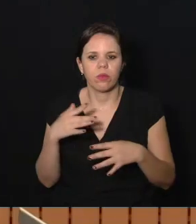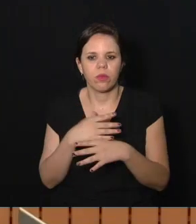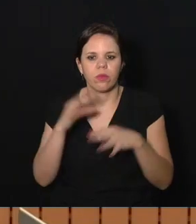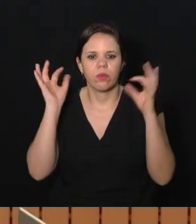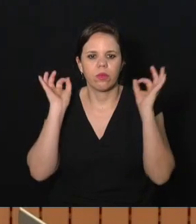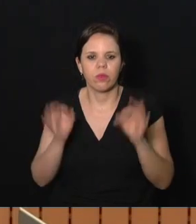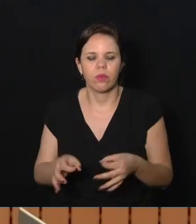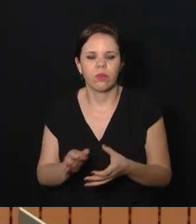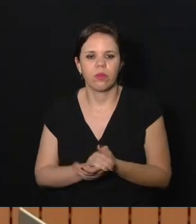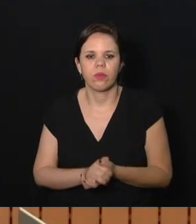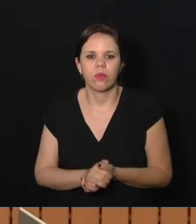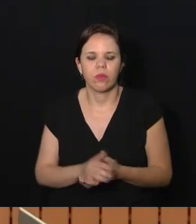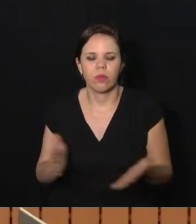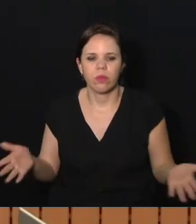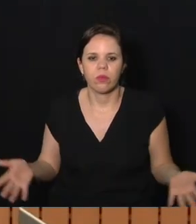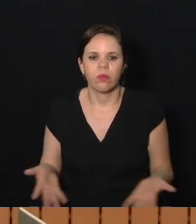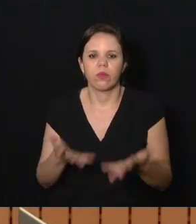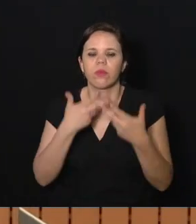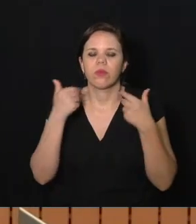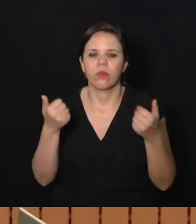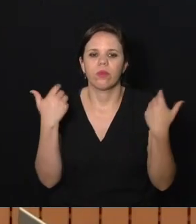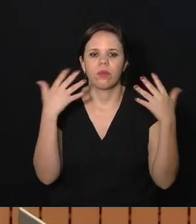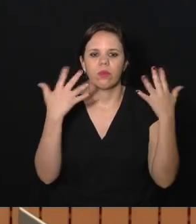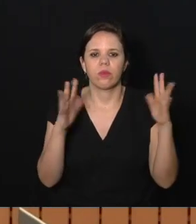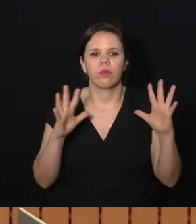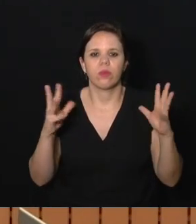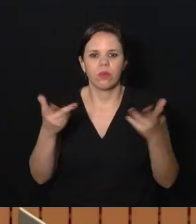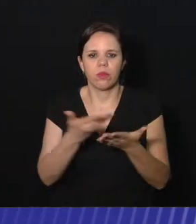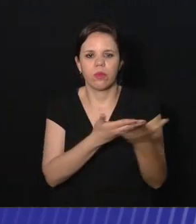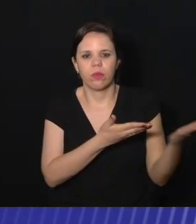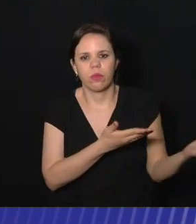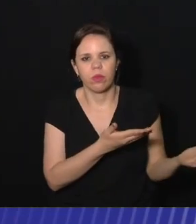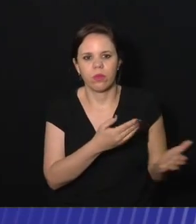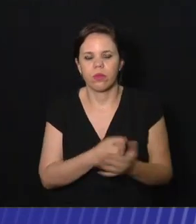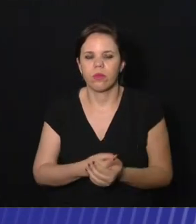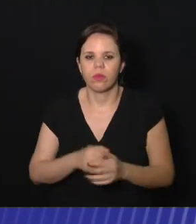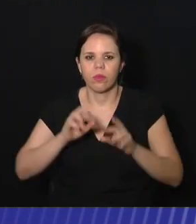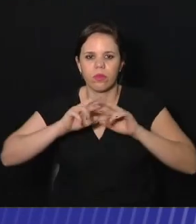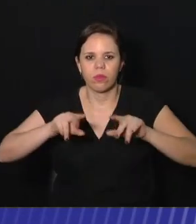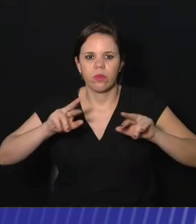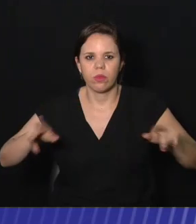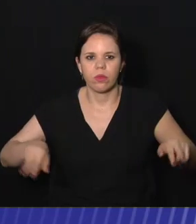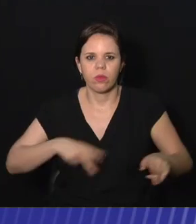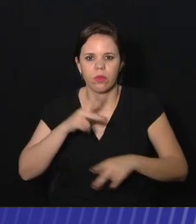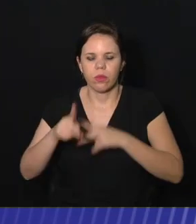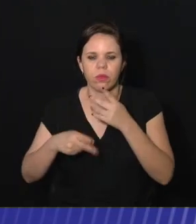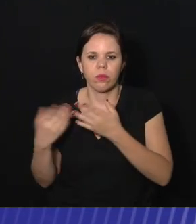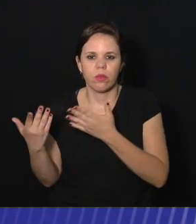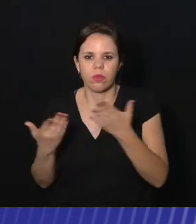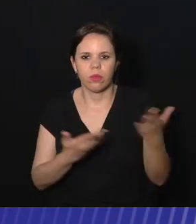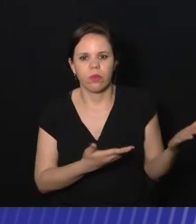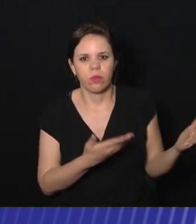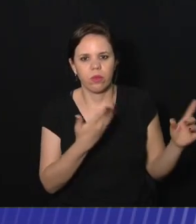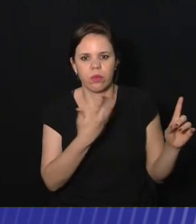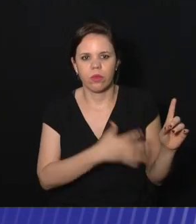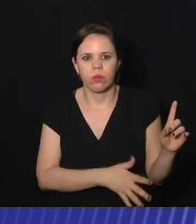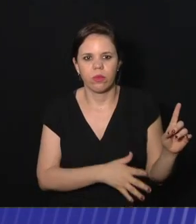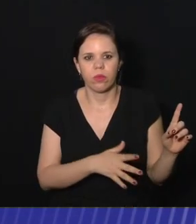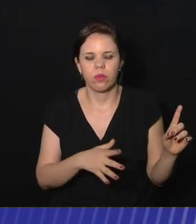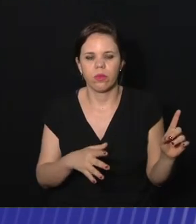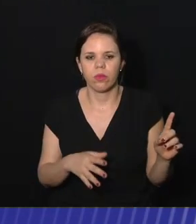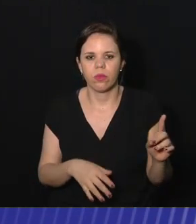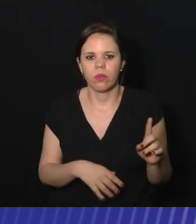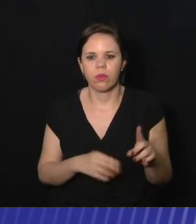justa, mais próspera. Então, parabéns a todos vocês. Várias pessoas receberam as honrarias, entre